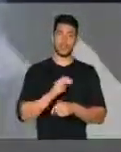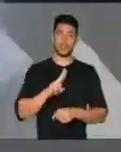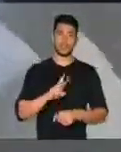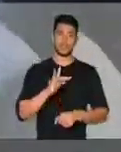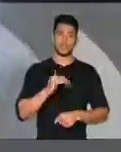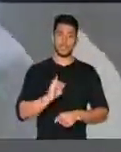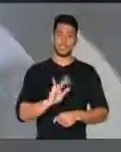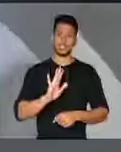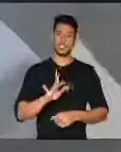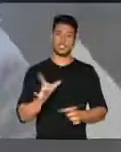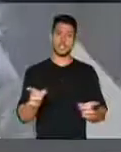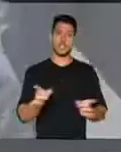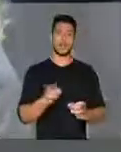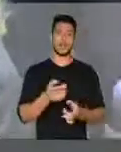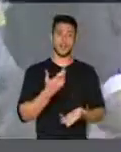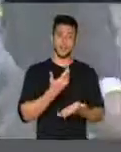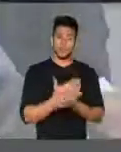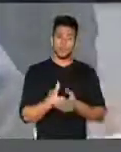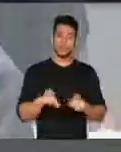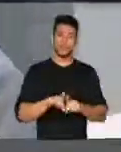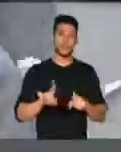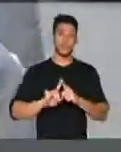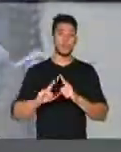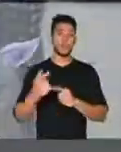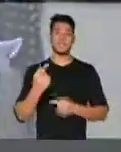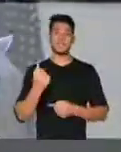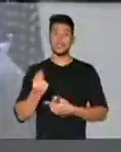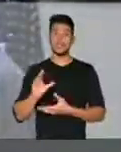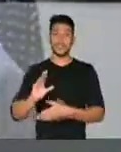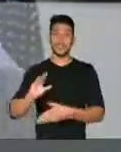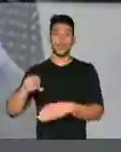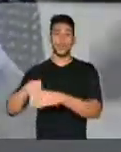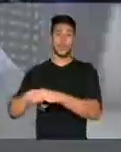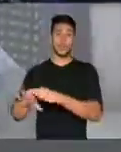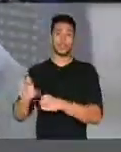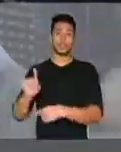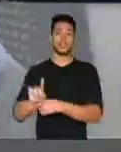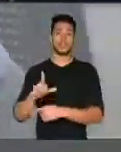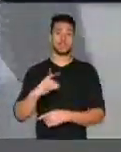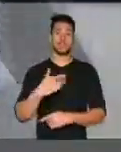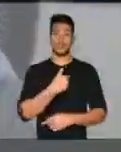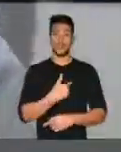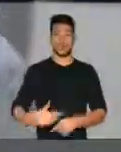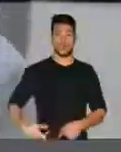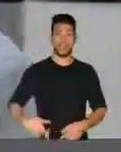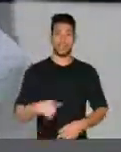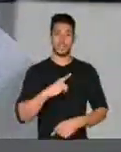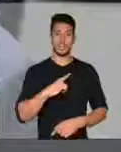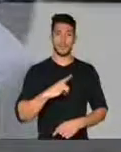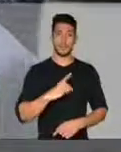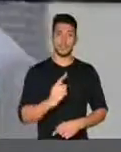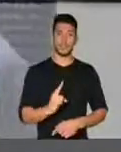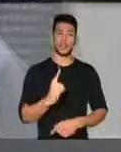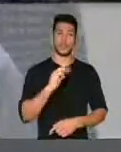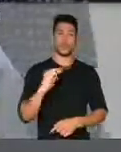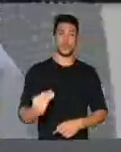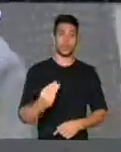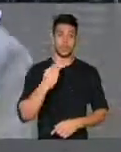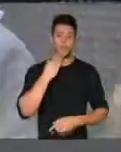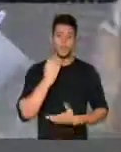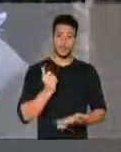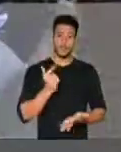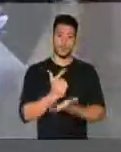em caixa para concluir. O governo tem à disposição 1.070.000 de uma emenda minha para